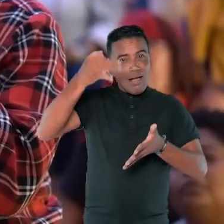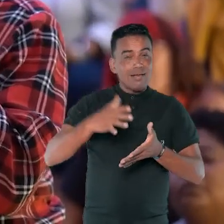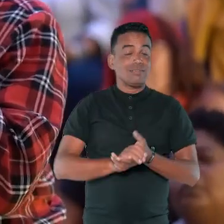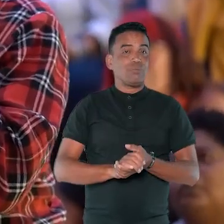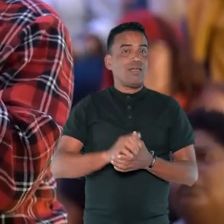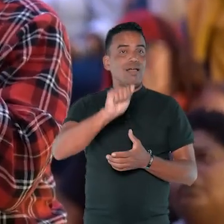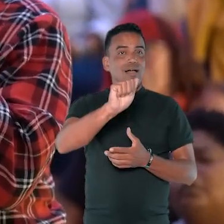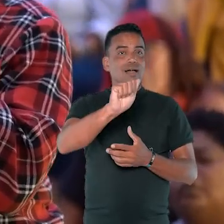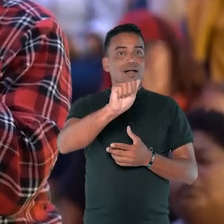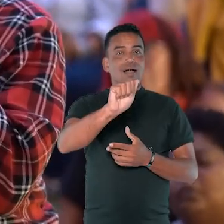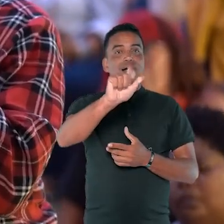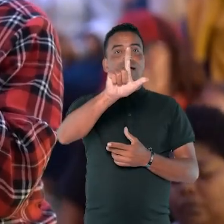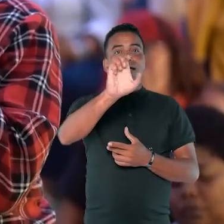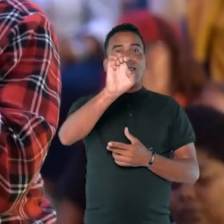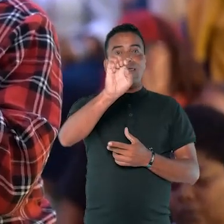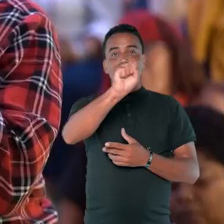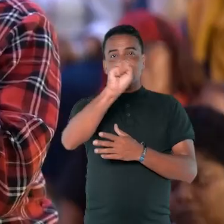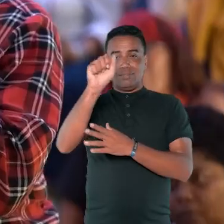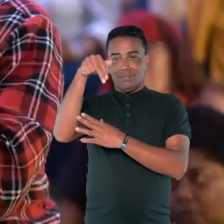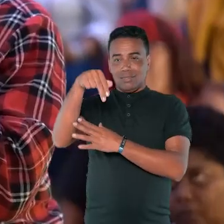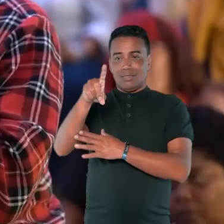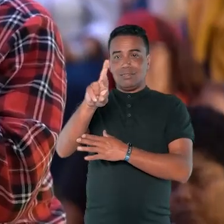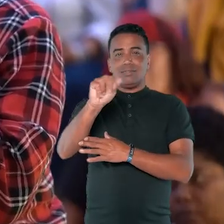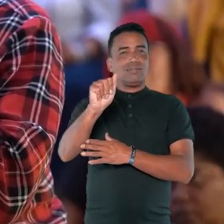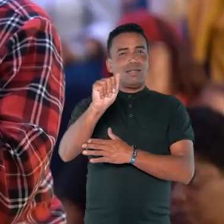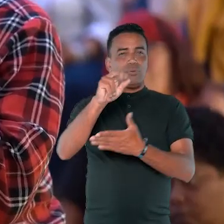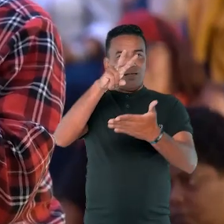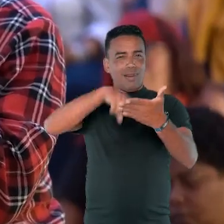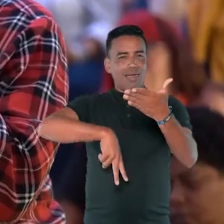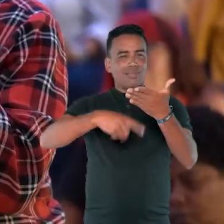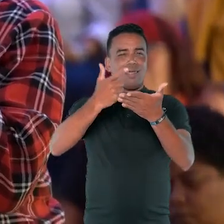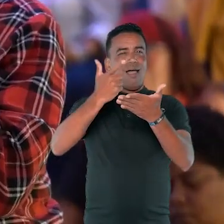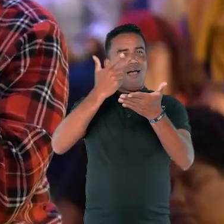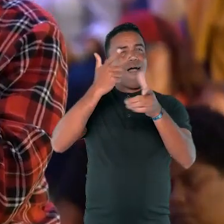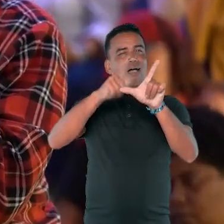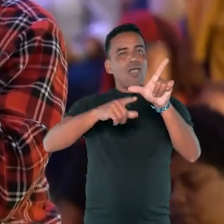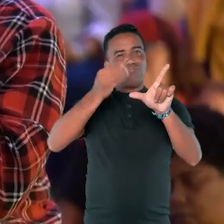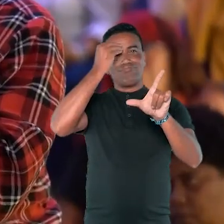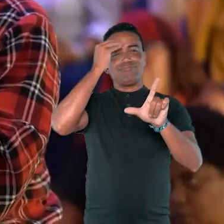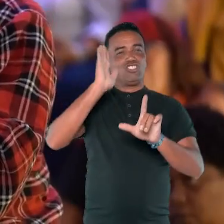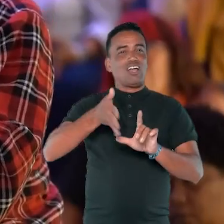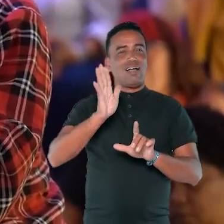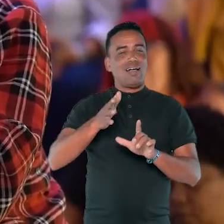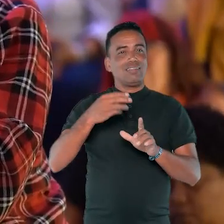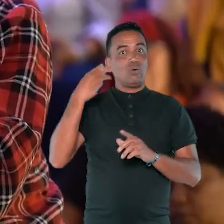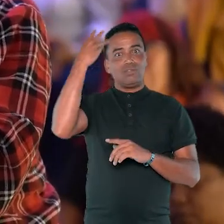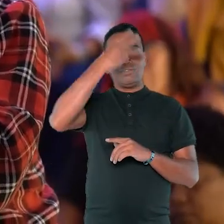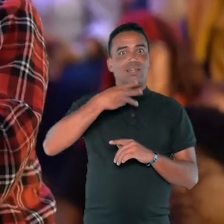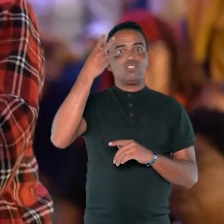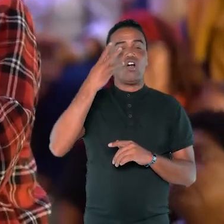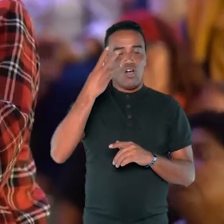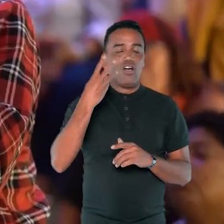poema ali, eu fui lendo, acompanhando, eu sei o poema quase todo decorado, tá? Hoje mesmo a gente ficou 3 horas trabalhando com